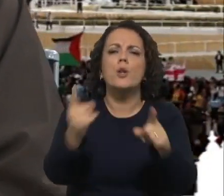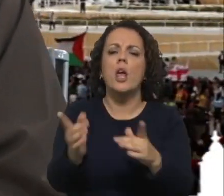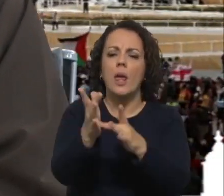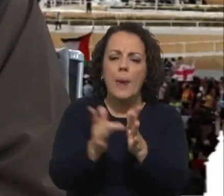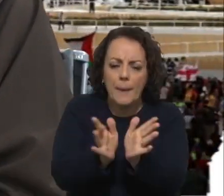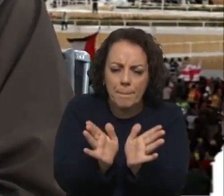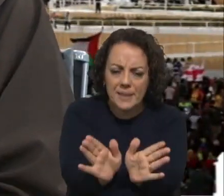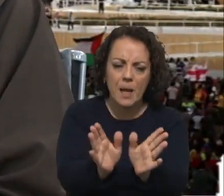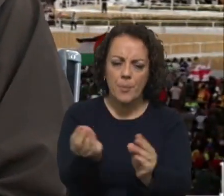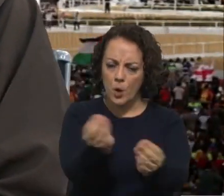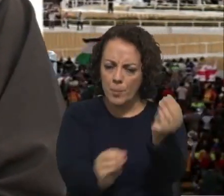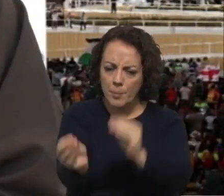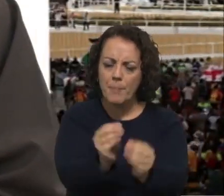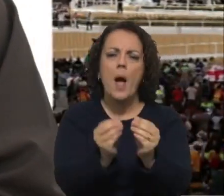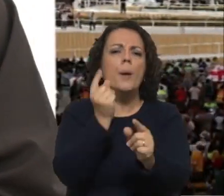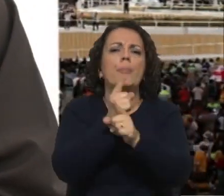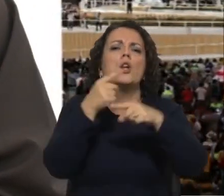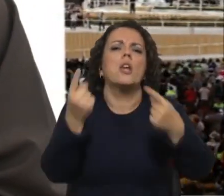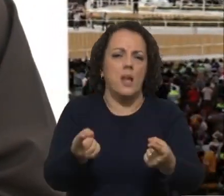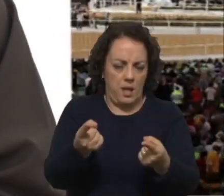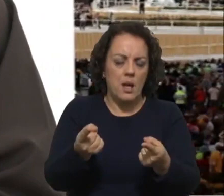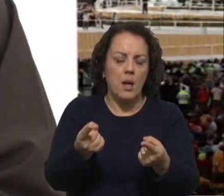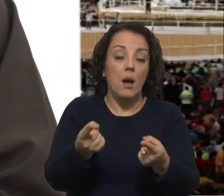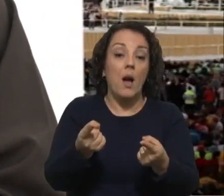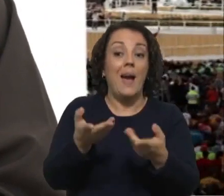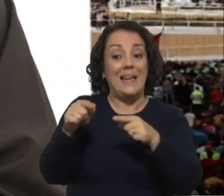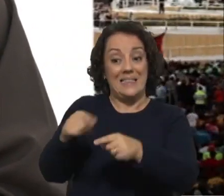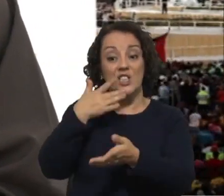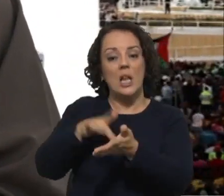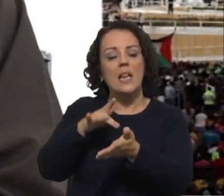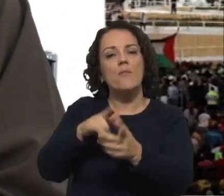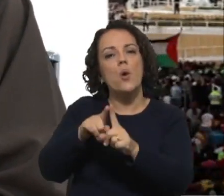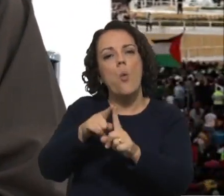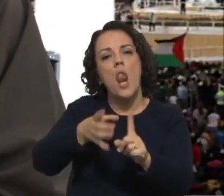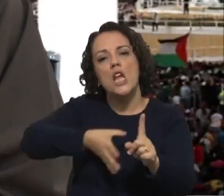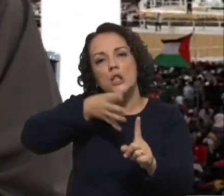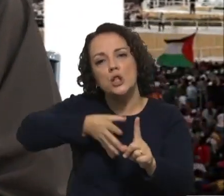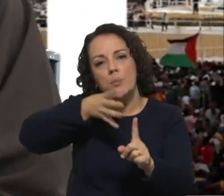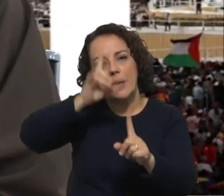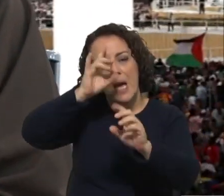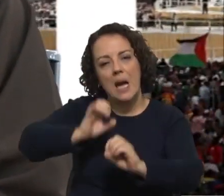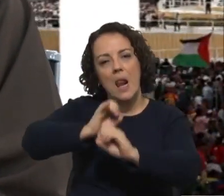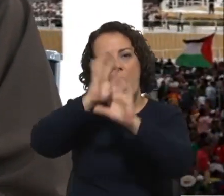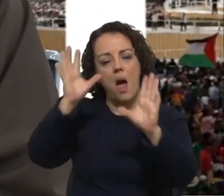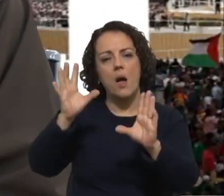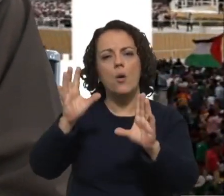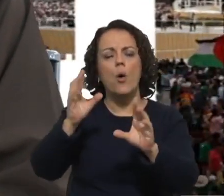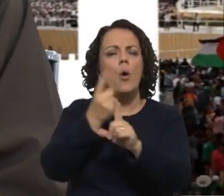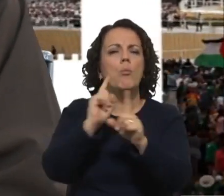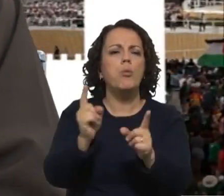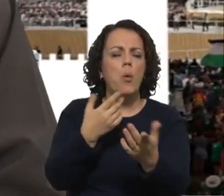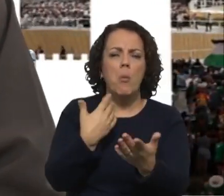fazemos, e este livro surgiu precisamente de constatarmos que não há na nossa